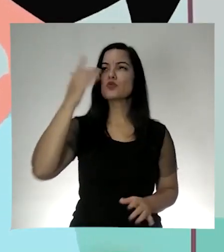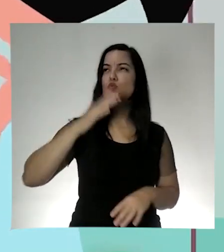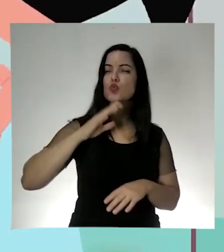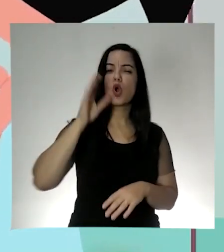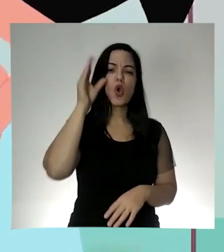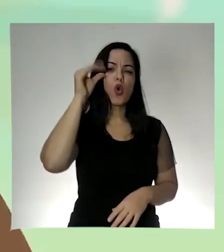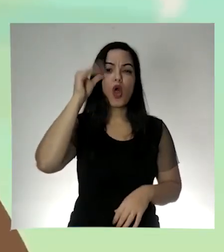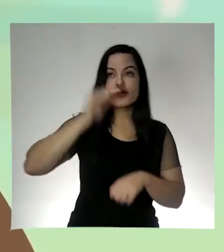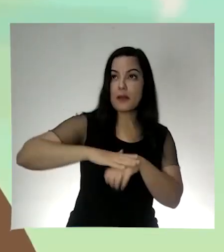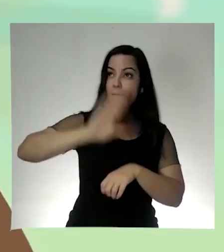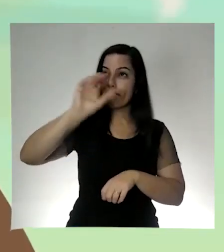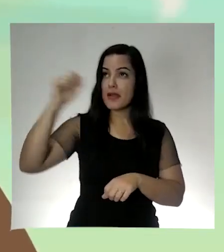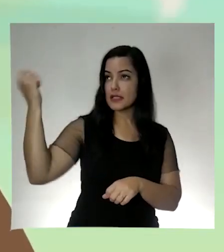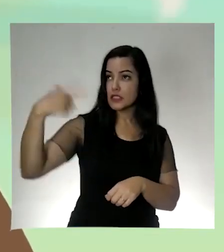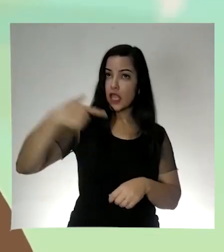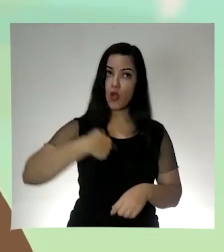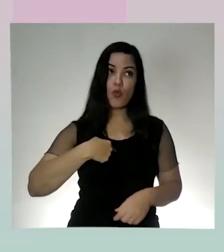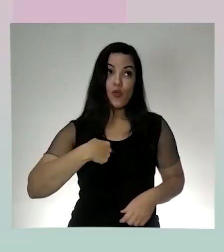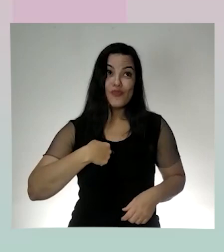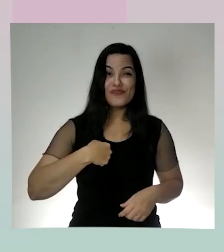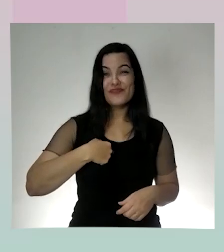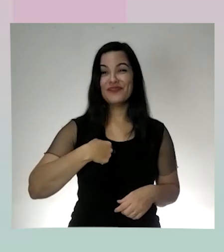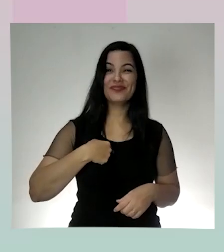curiosa do que eu?